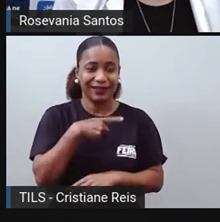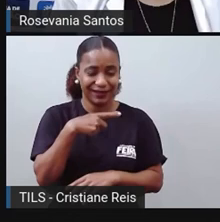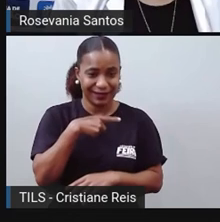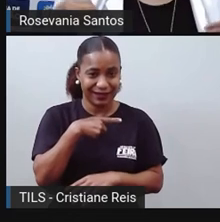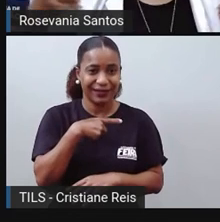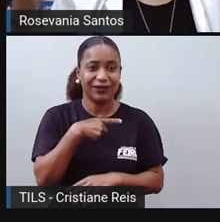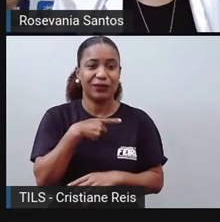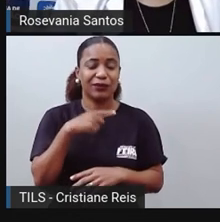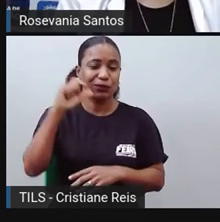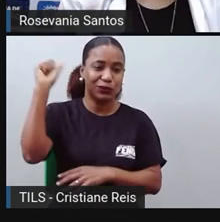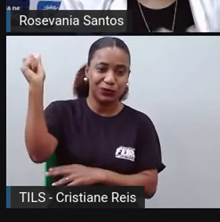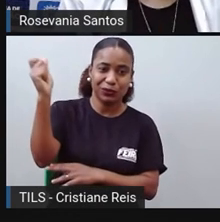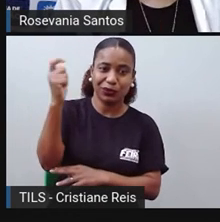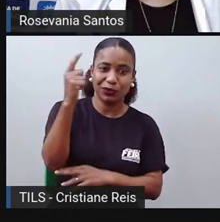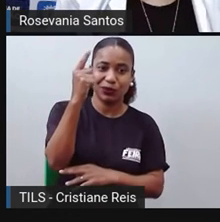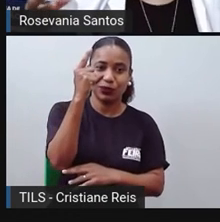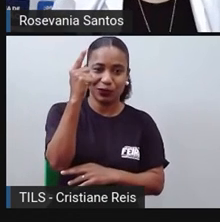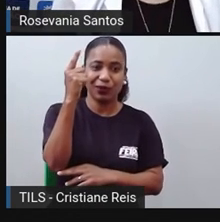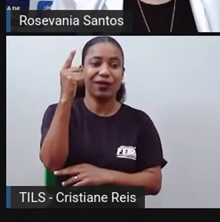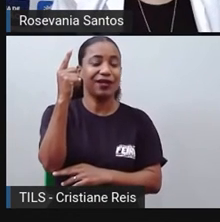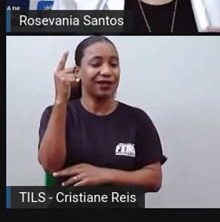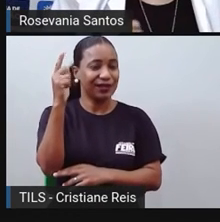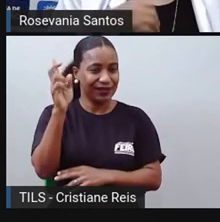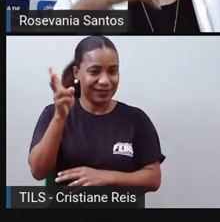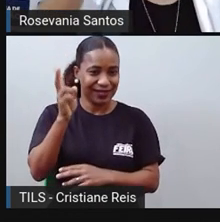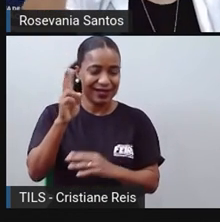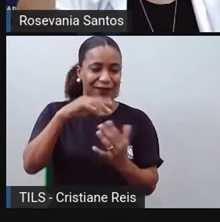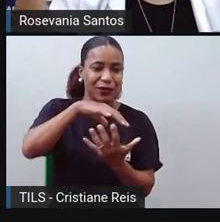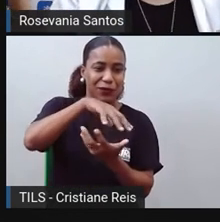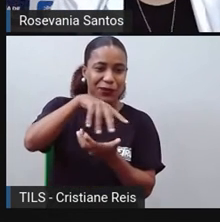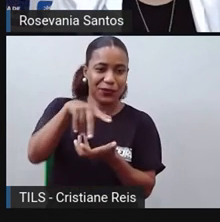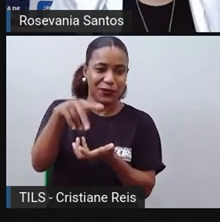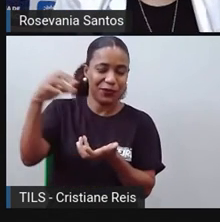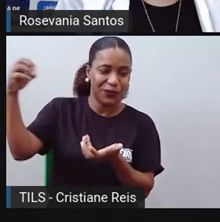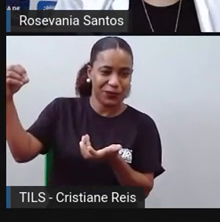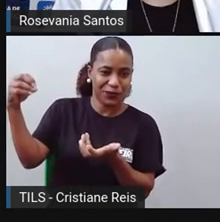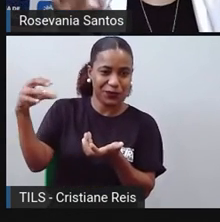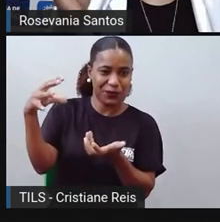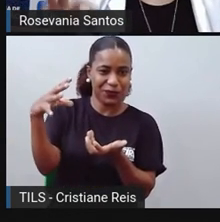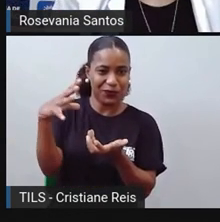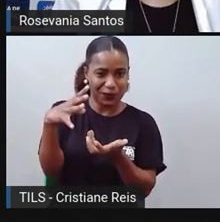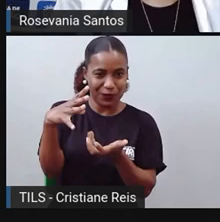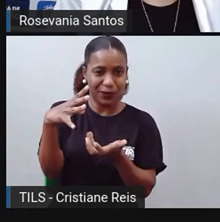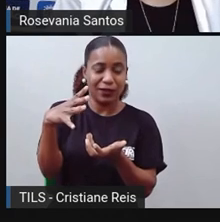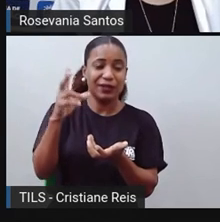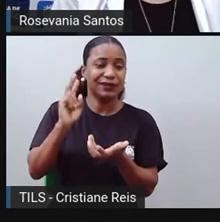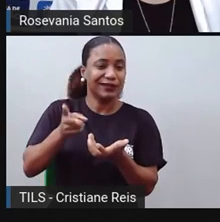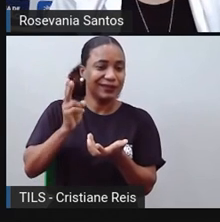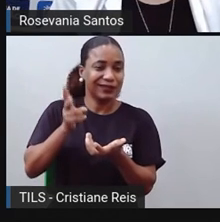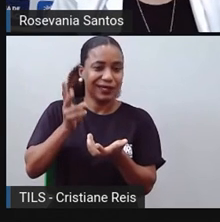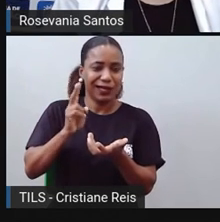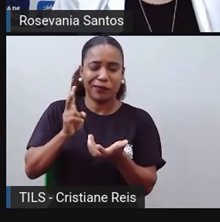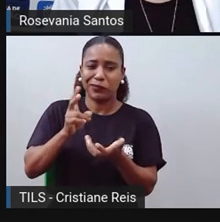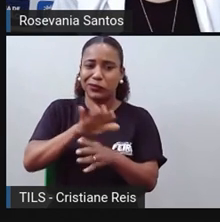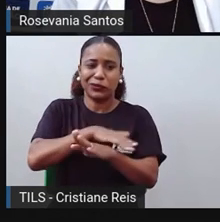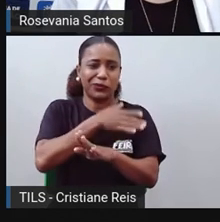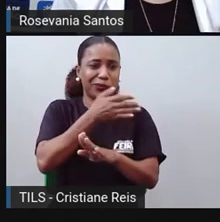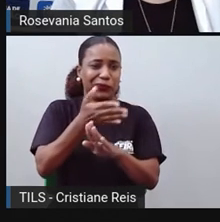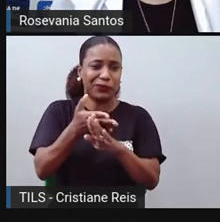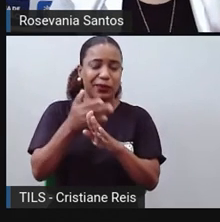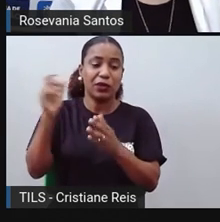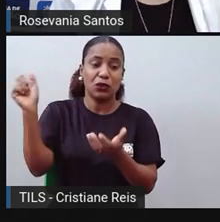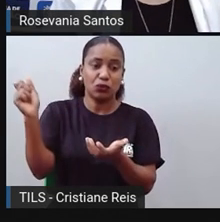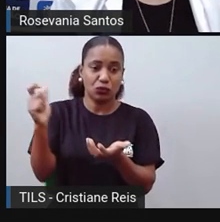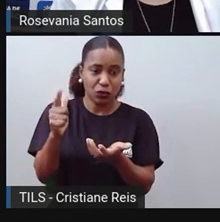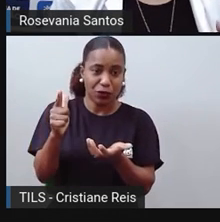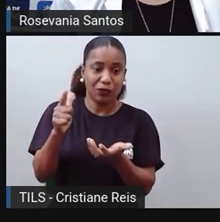fenômeno, né, do sol da meia-noite, que você vê de manhã a de noite o sol lá a pino, e